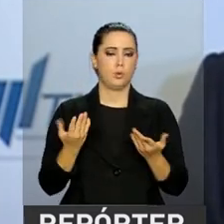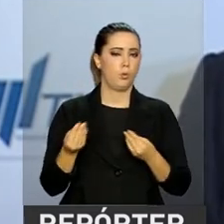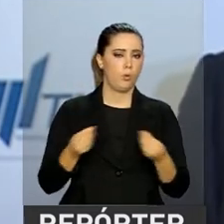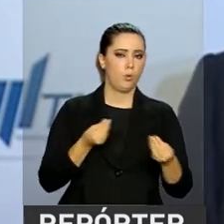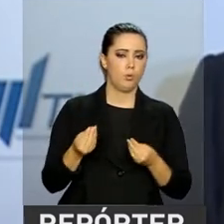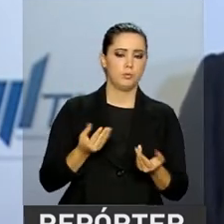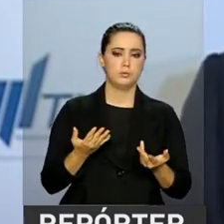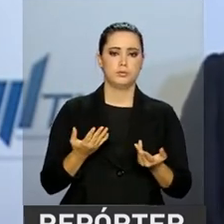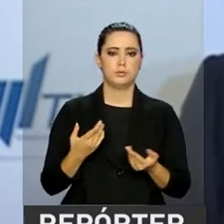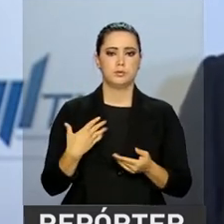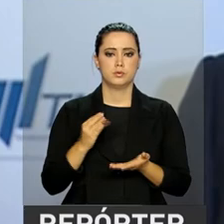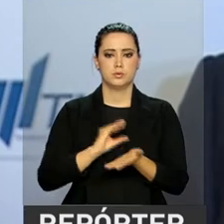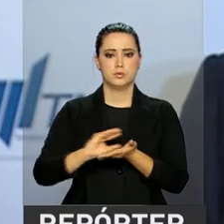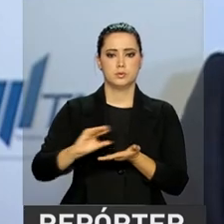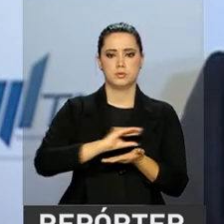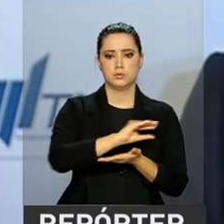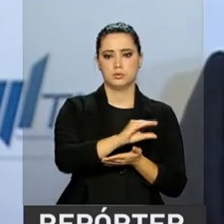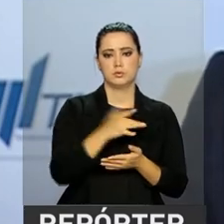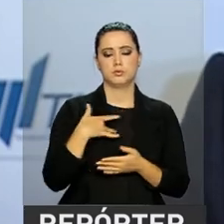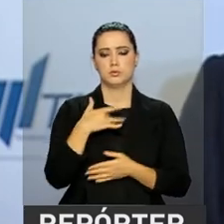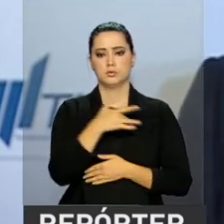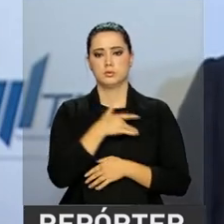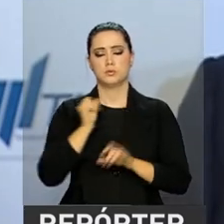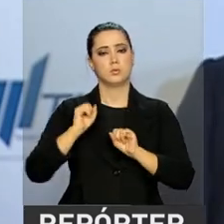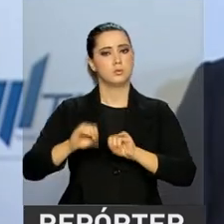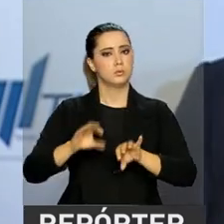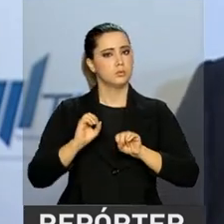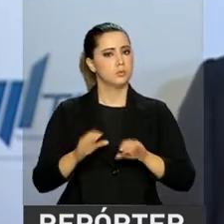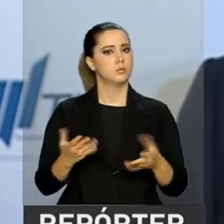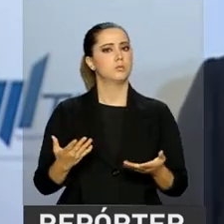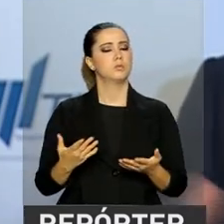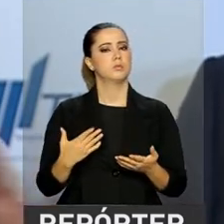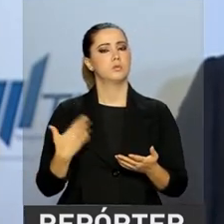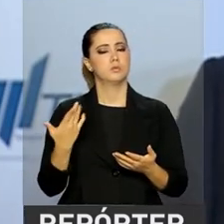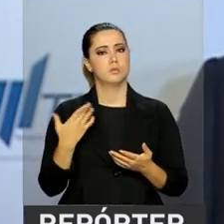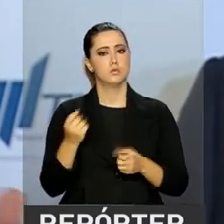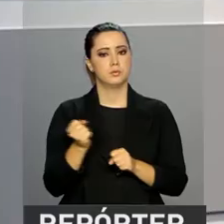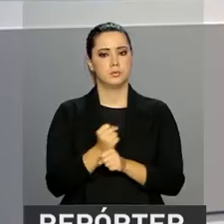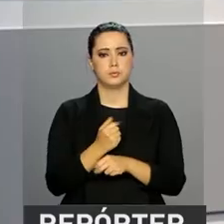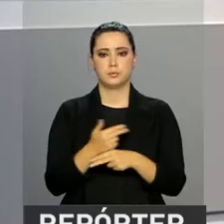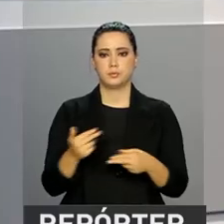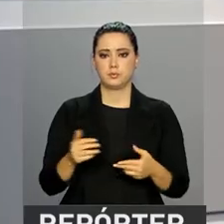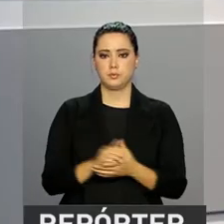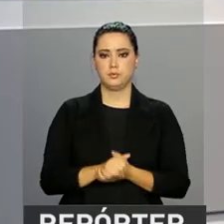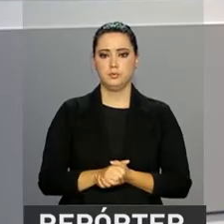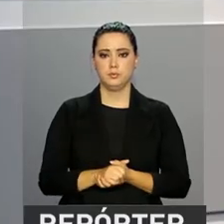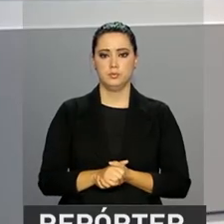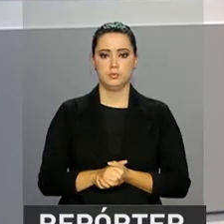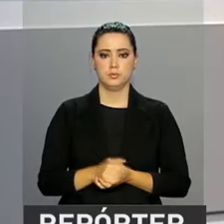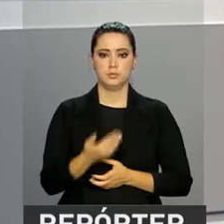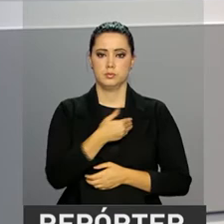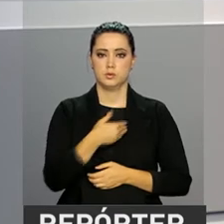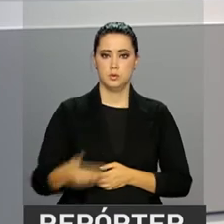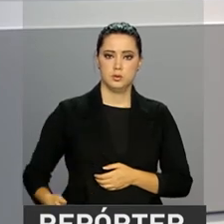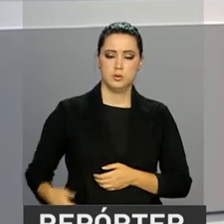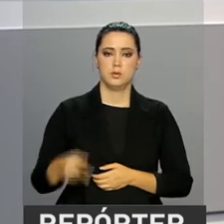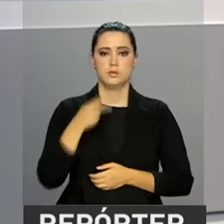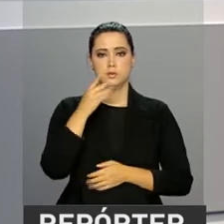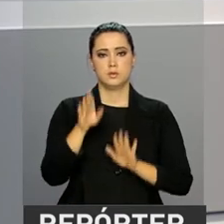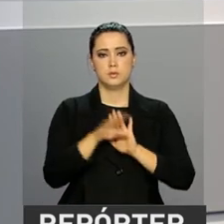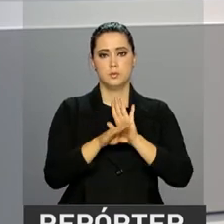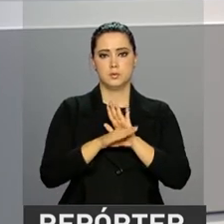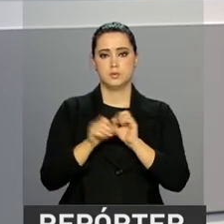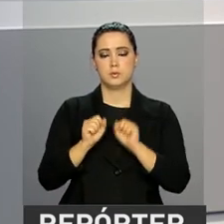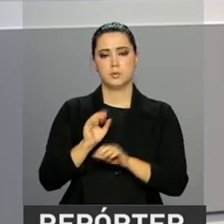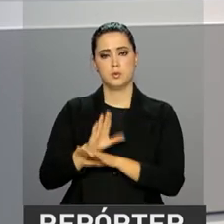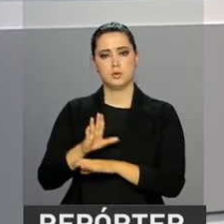inviabilizando investimentos em saúde, educação, infraestrutura. Segundo o governo, o projeto pode ajudar